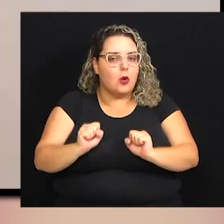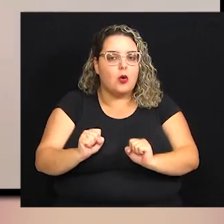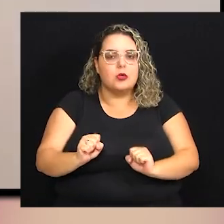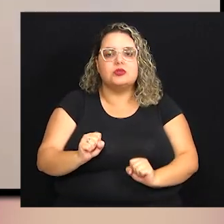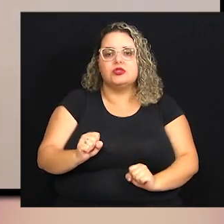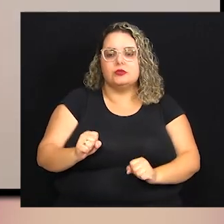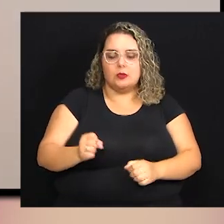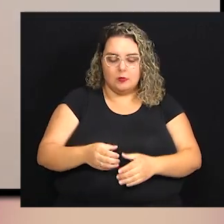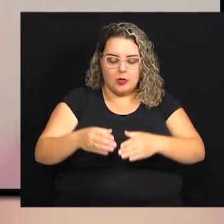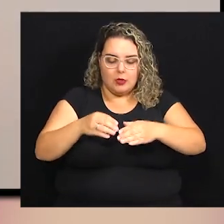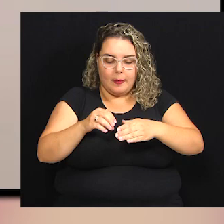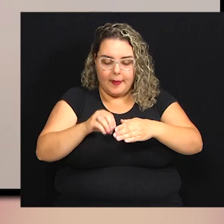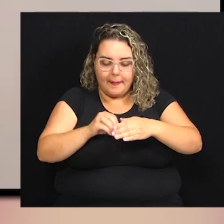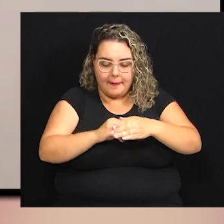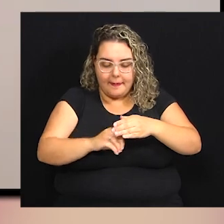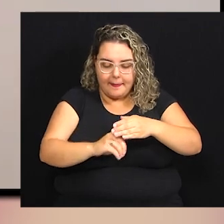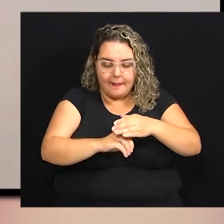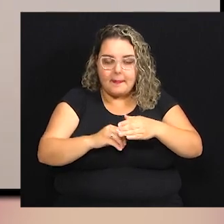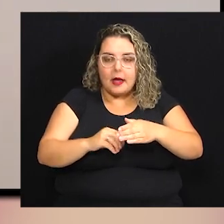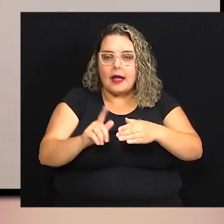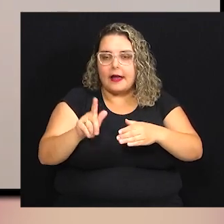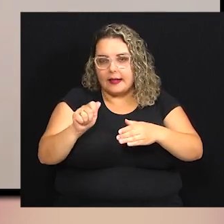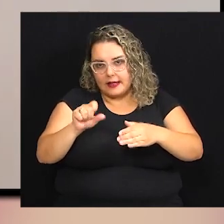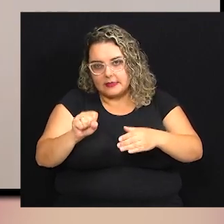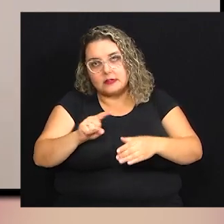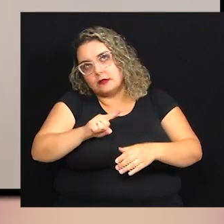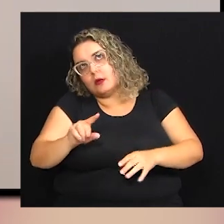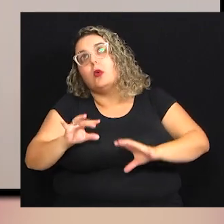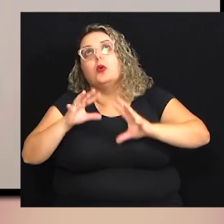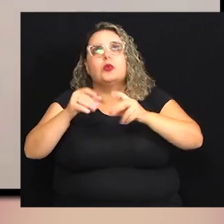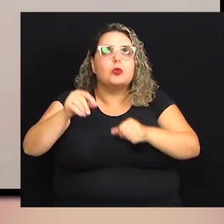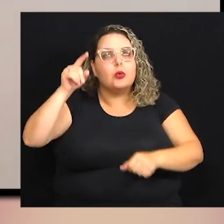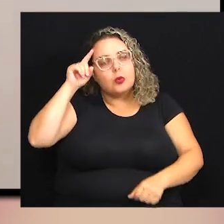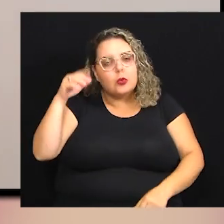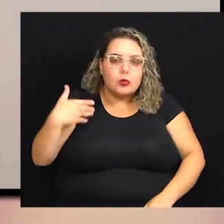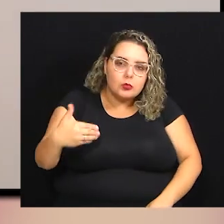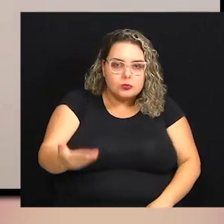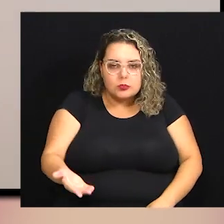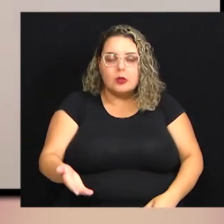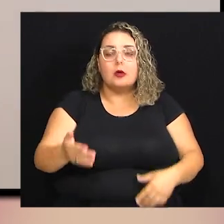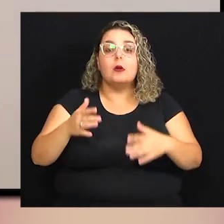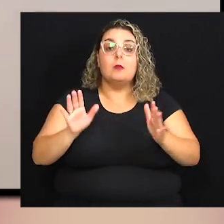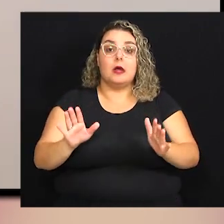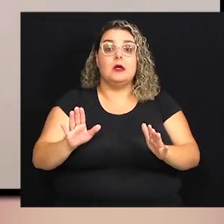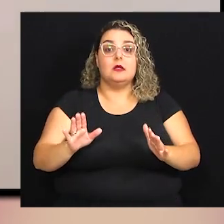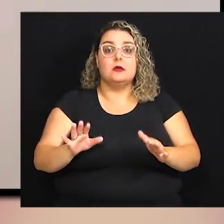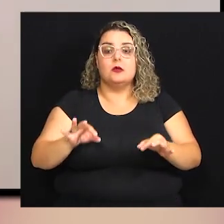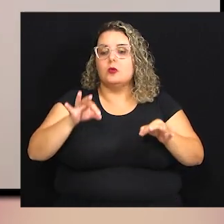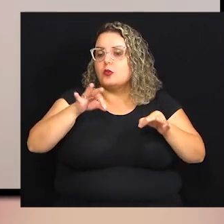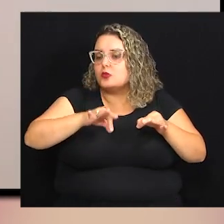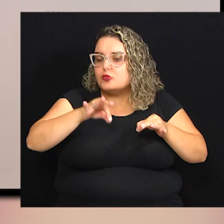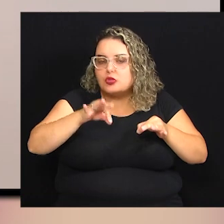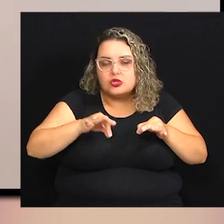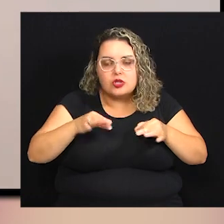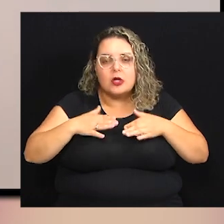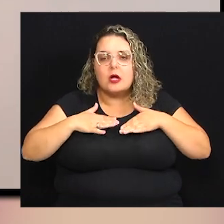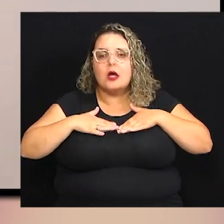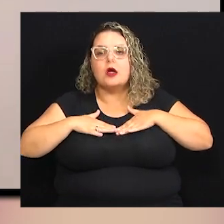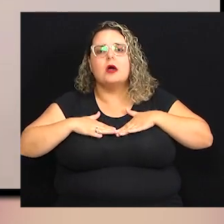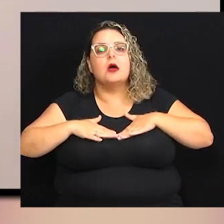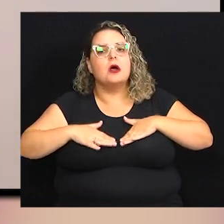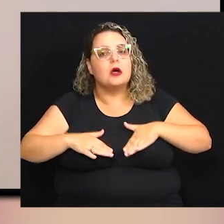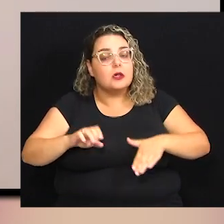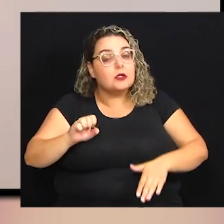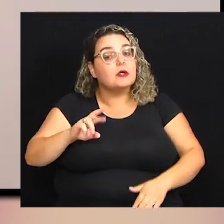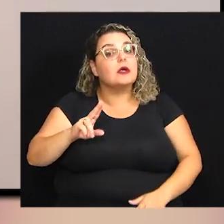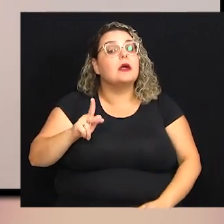tomando, né? Claro que não toda hora, todo dia. E, no máximo, um chá calmante, que são